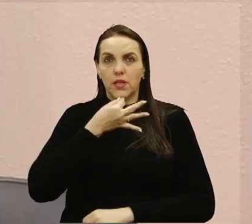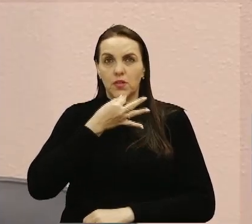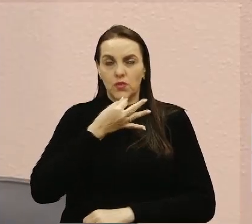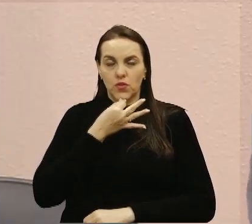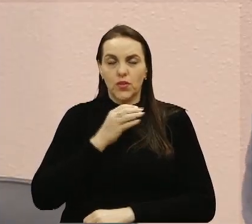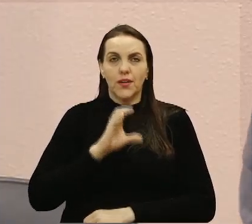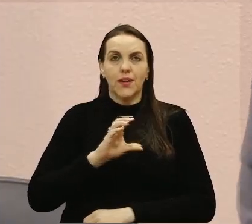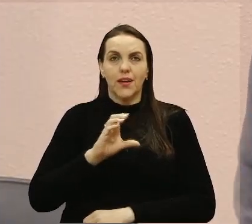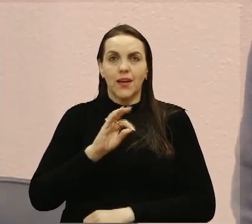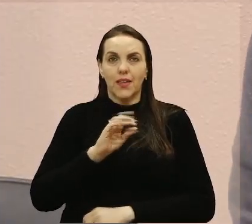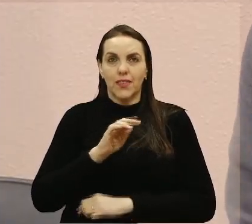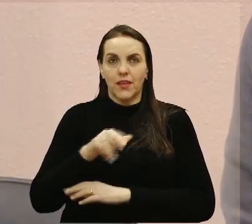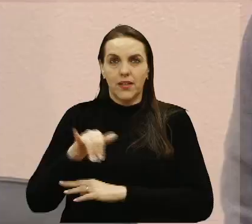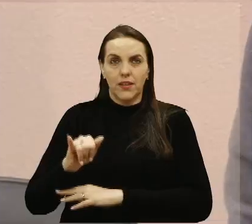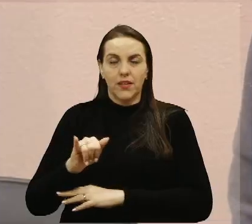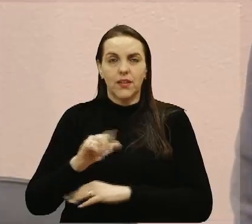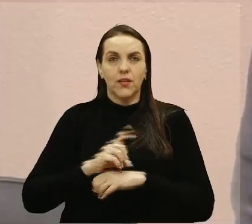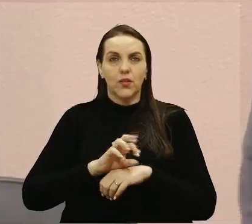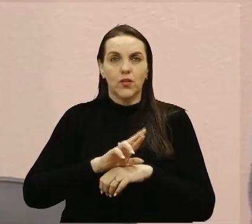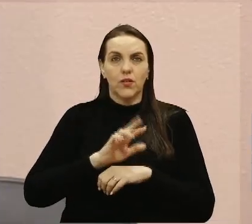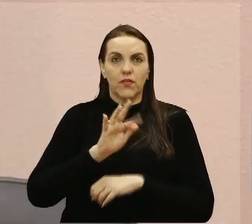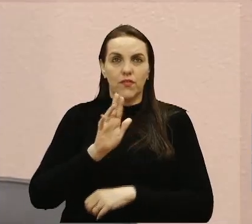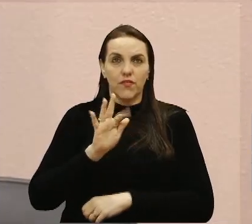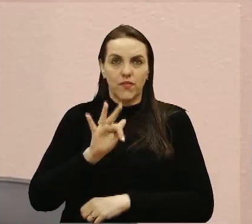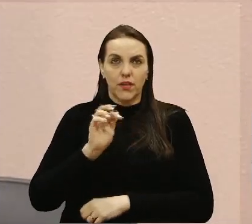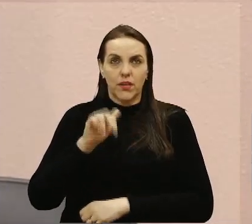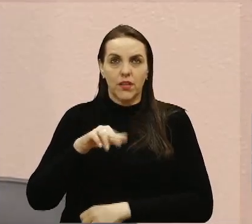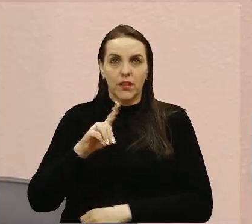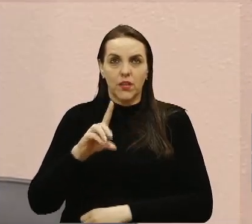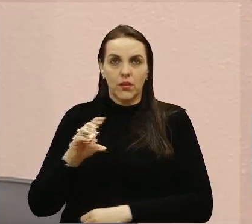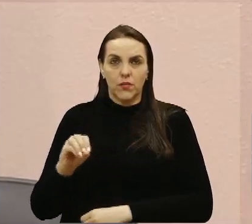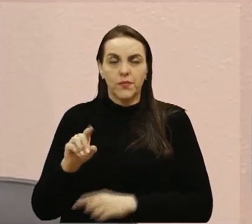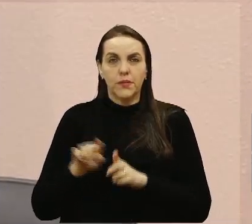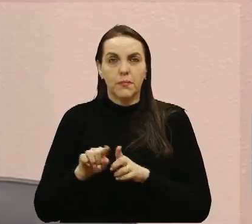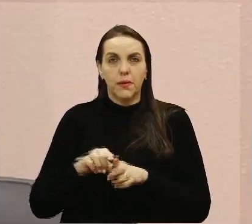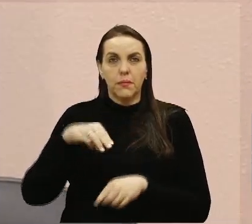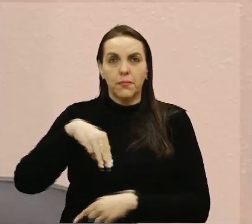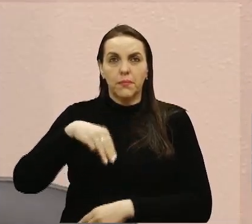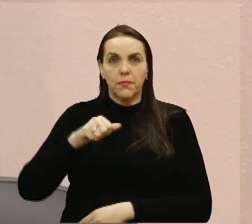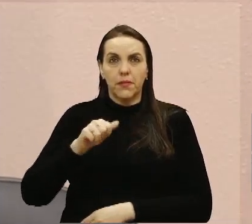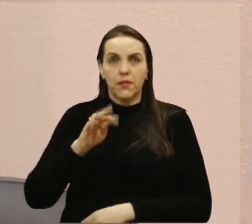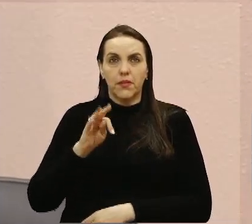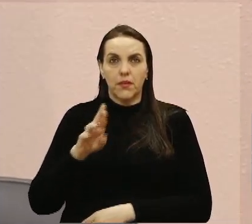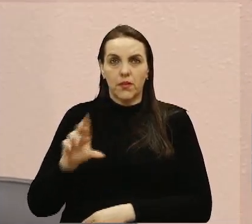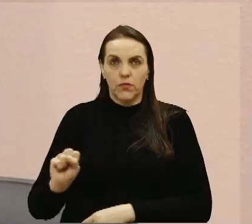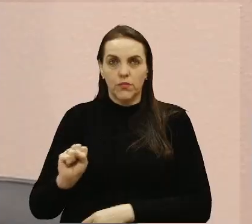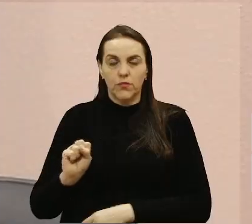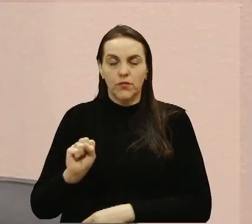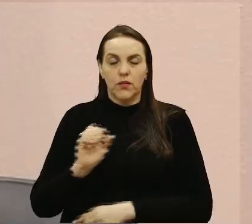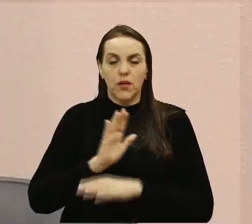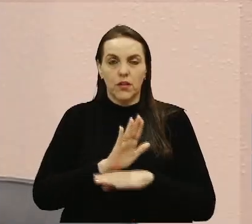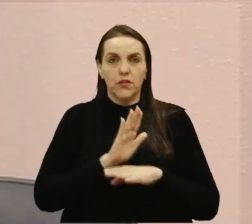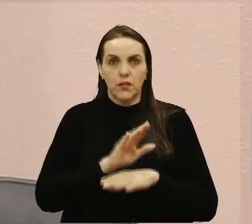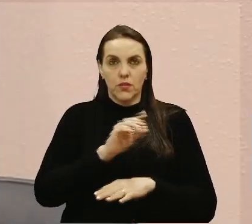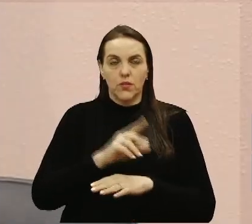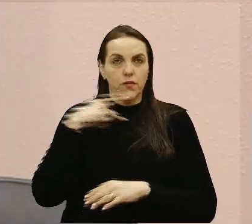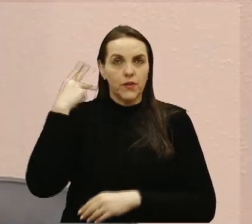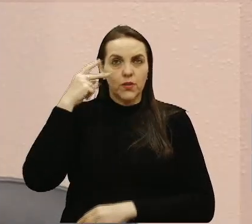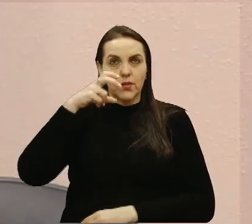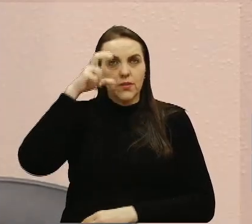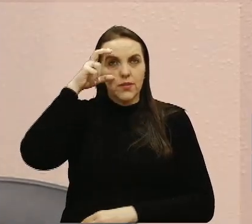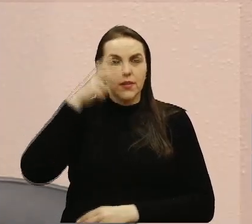doutor Fernando, o doutor Matheus também, que é assessor da vereadora Sandra Boneto,